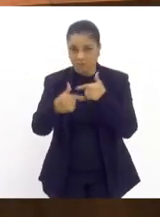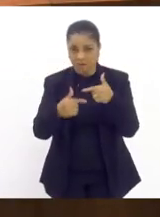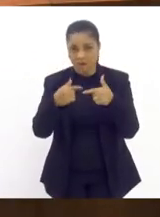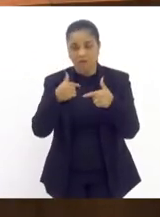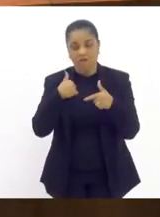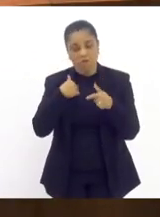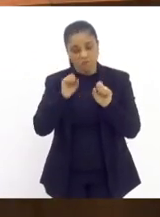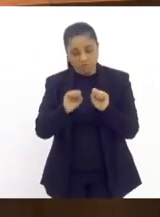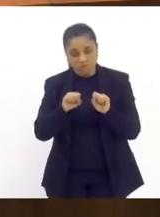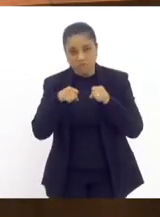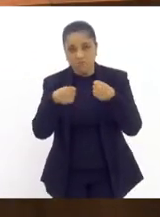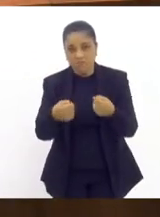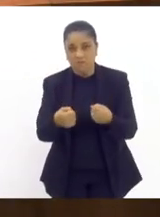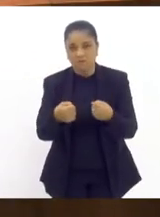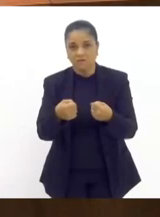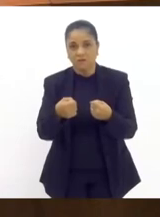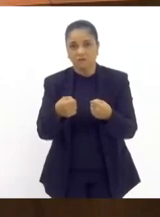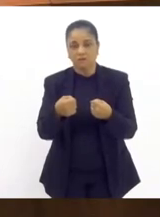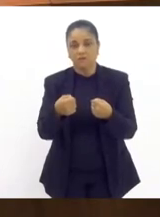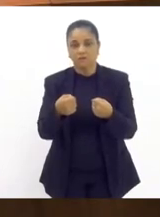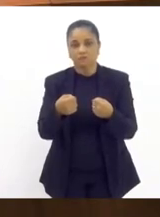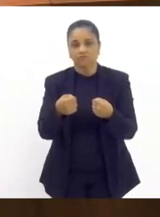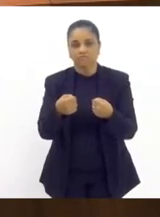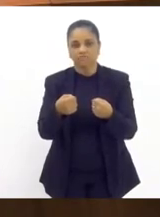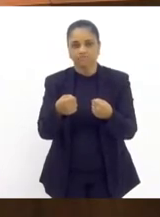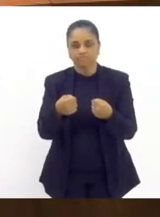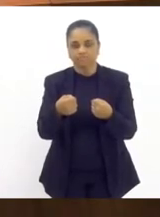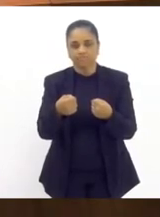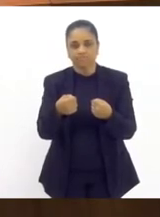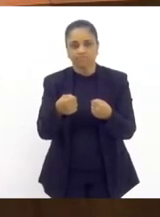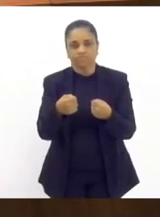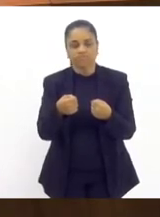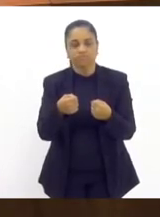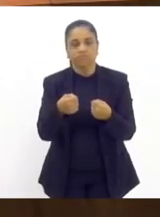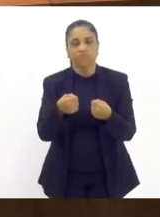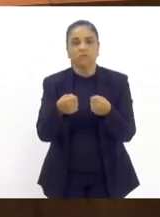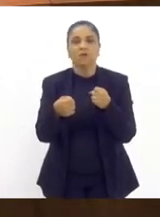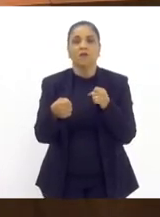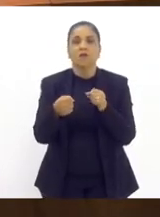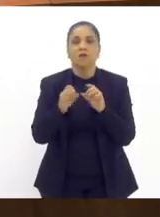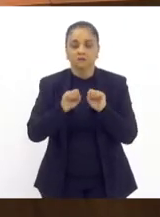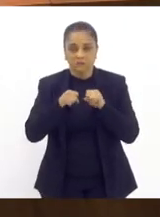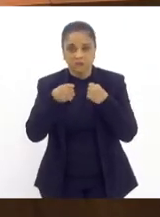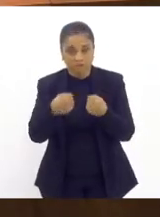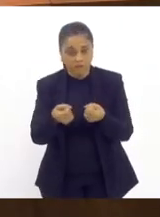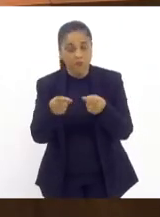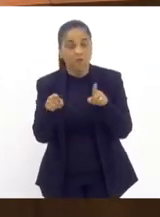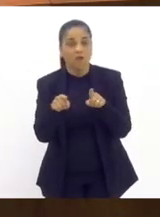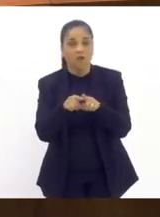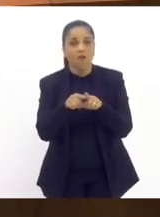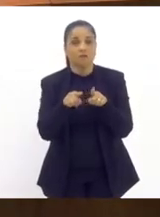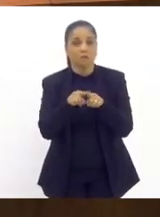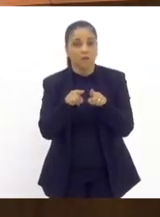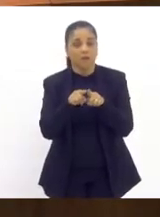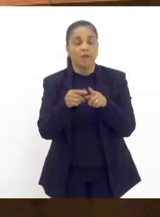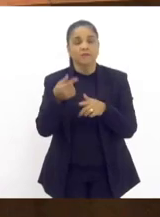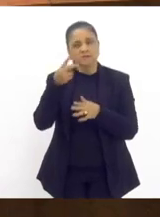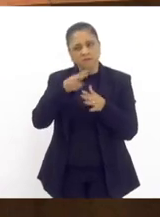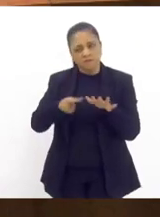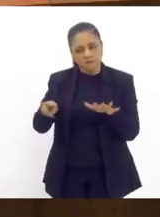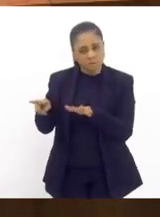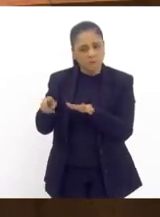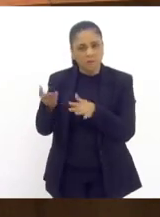aquele legítima defesa a ampla defesa e o contraditório mas a operação que vimos na semana passada não foi contra o governo do estado não